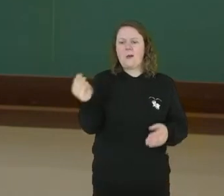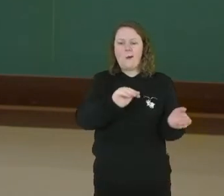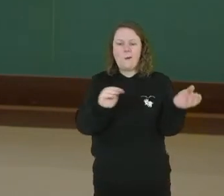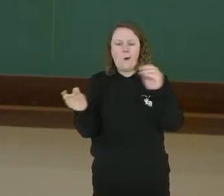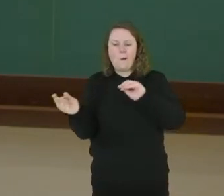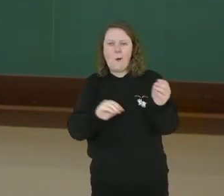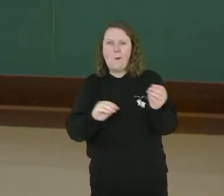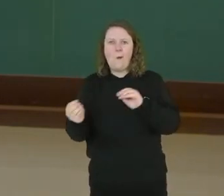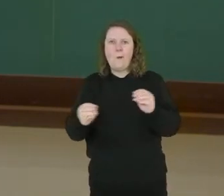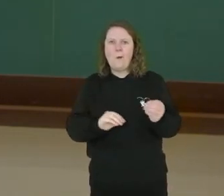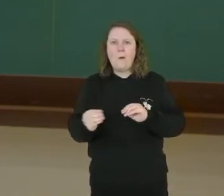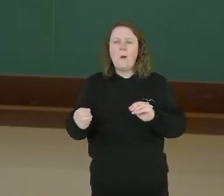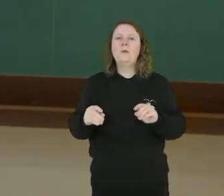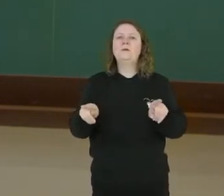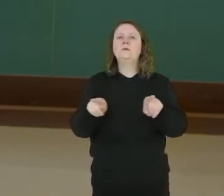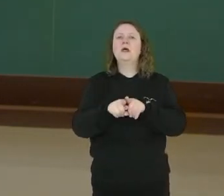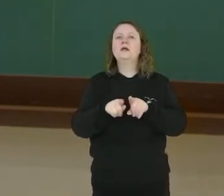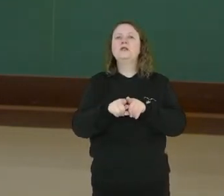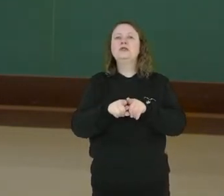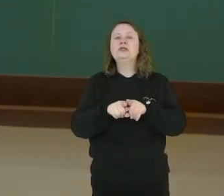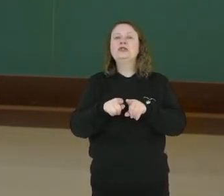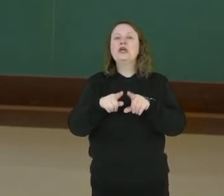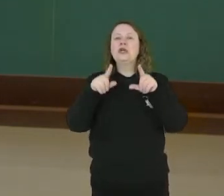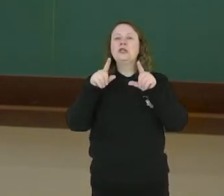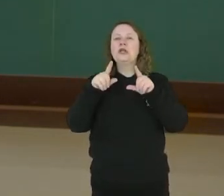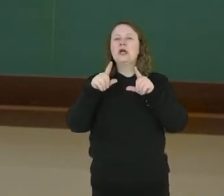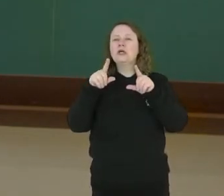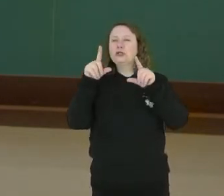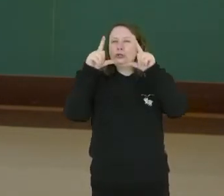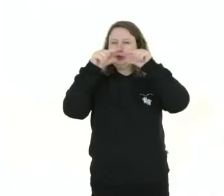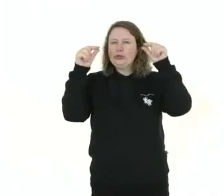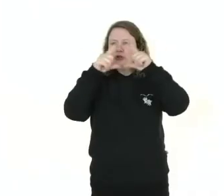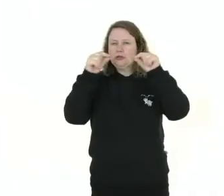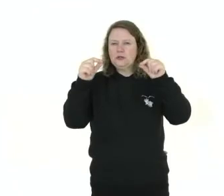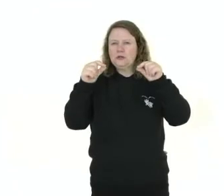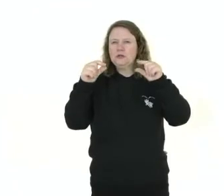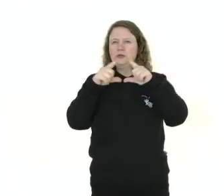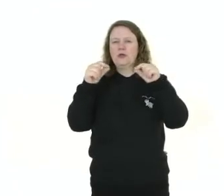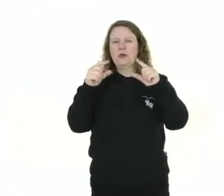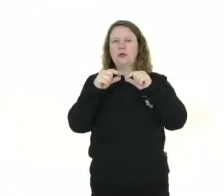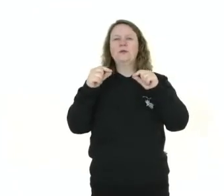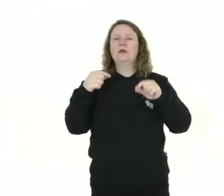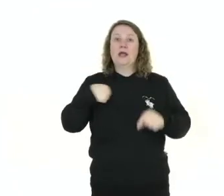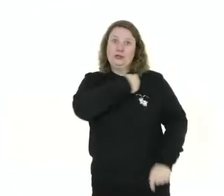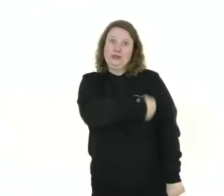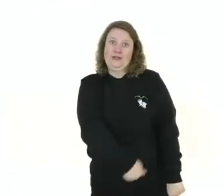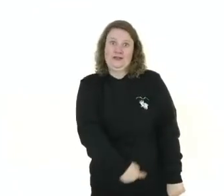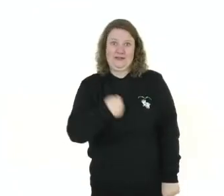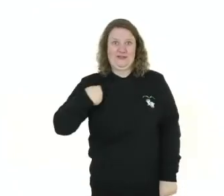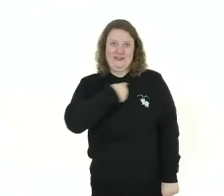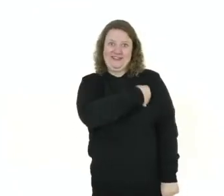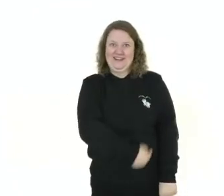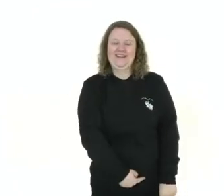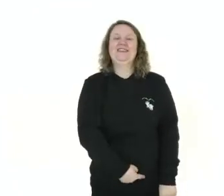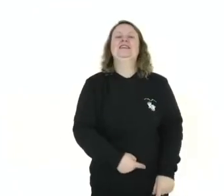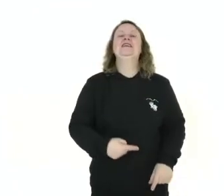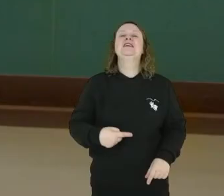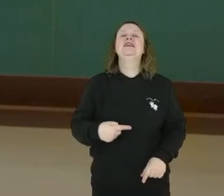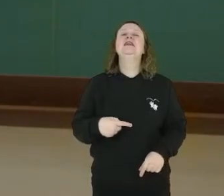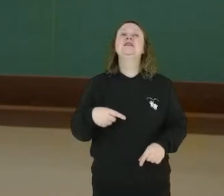chinês formado por 7 peças. 5 triângulos e um quadrado e um paralelogramo. Então tá